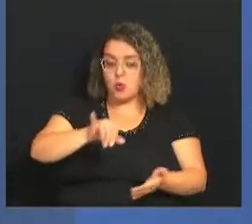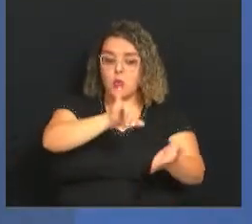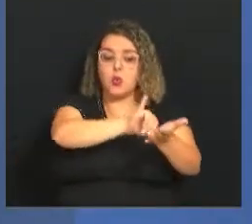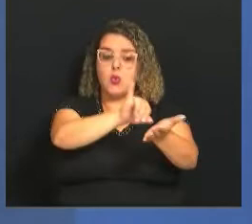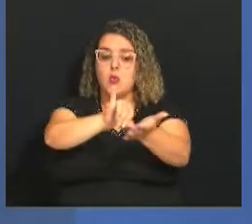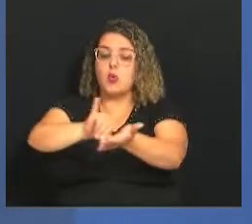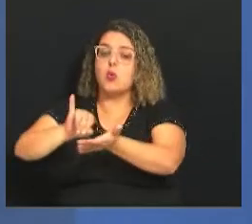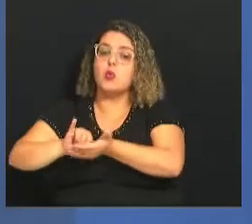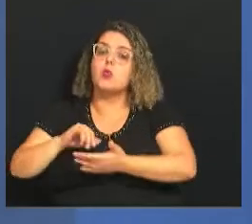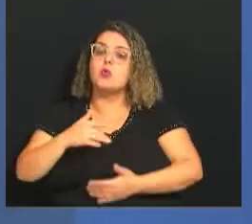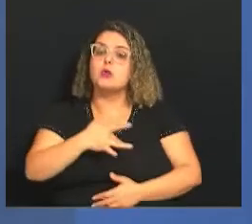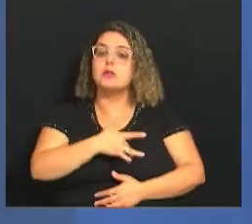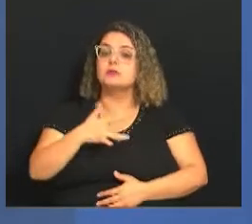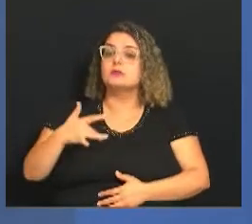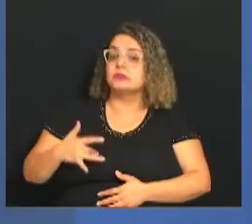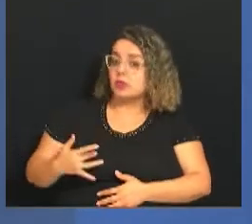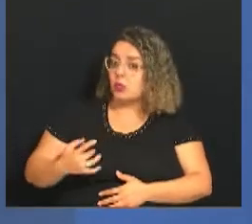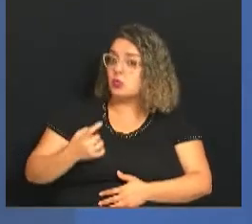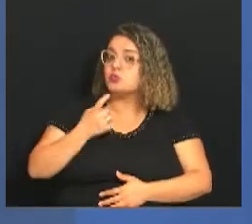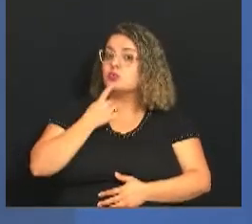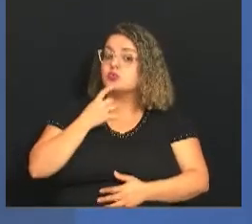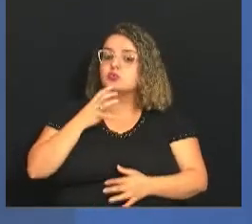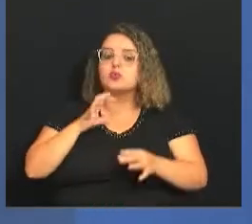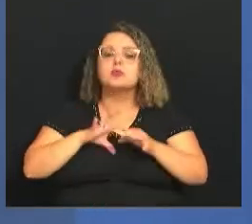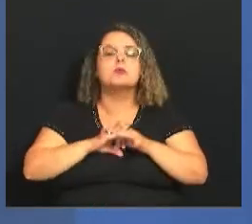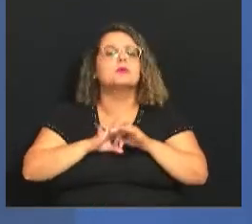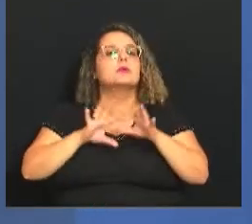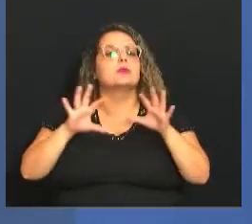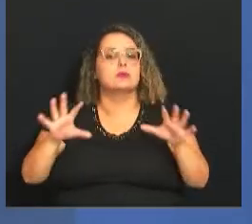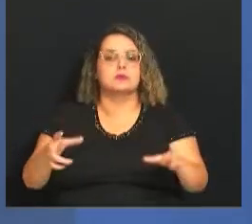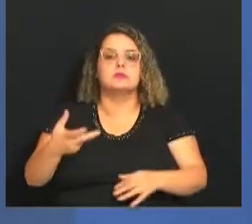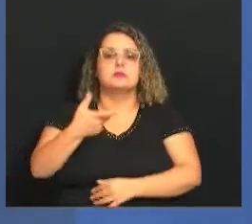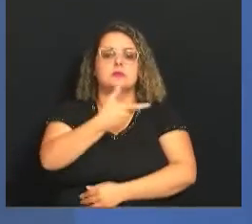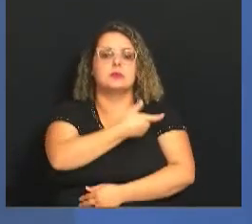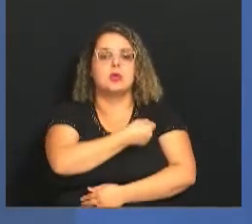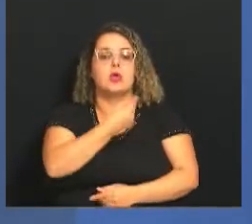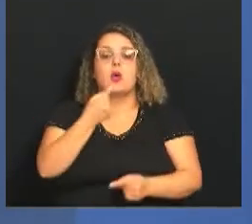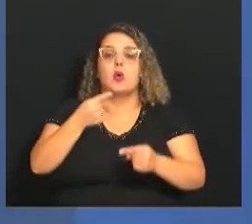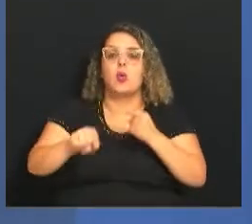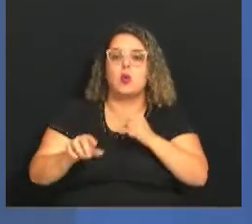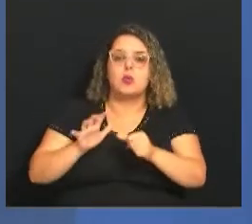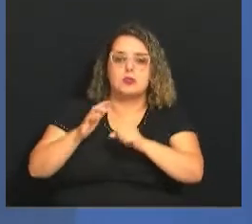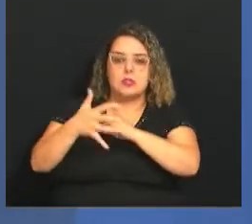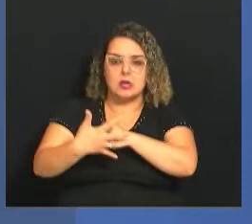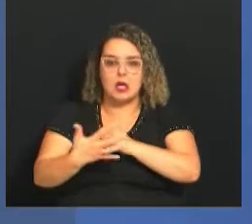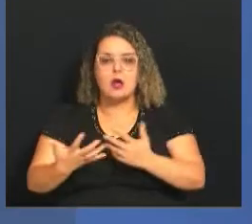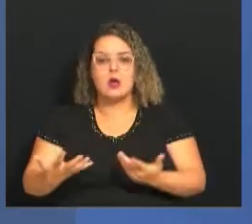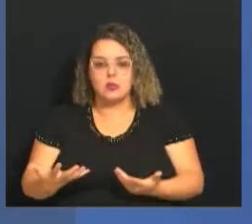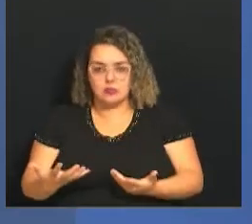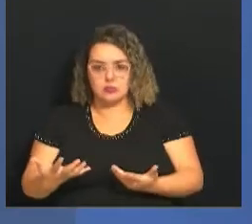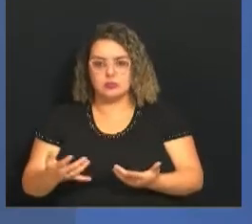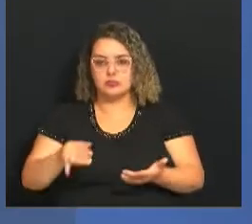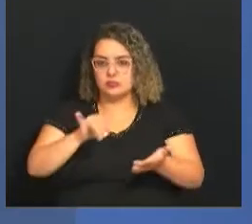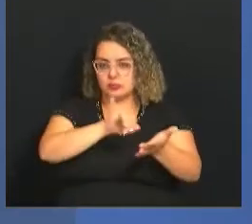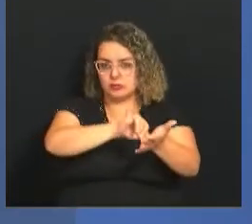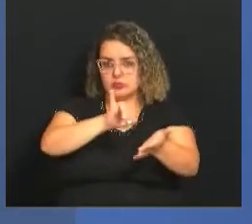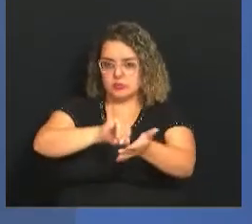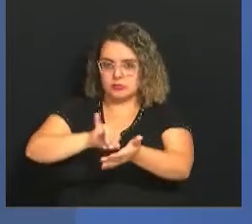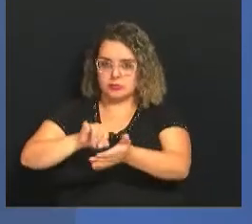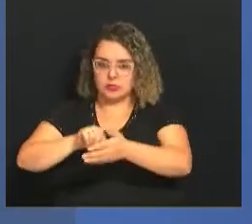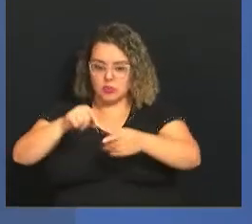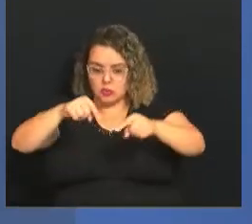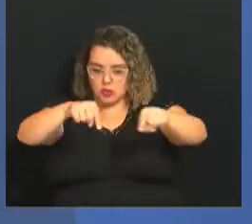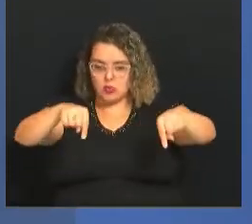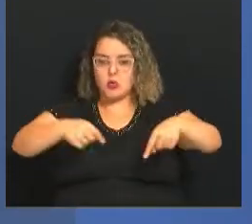de Campinas estão disponibilizando a vacina contra a Covid-19 nos centros de saúde, naquela sala normal